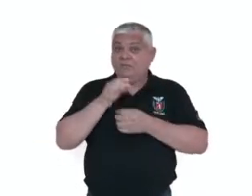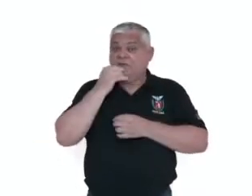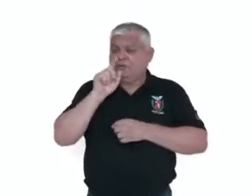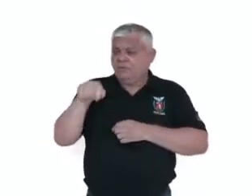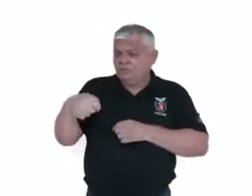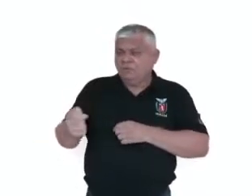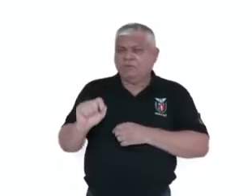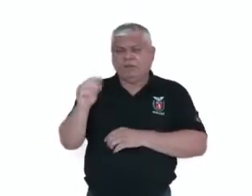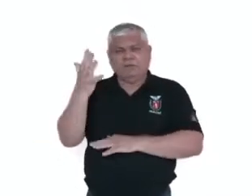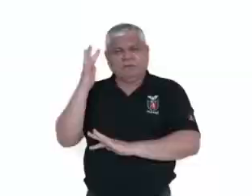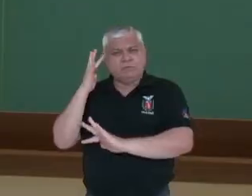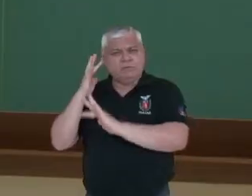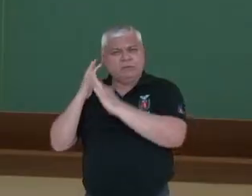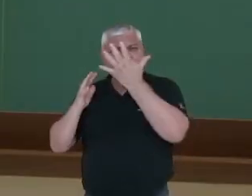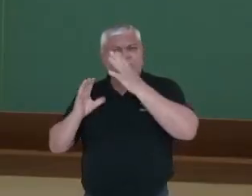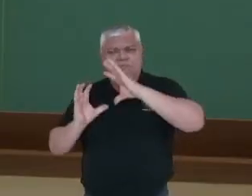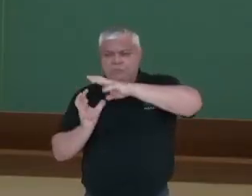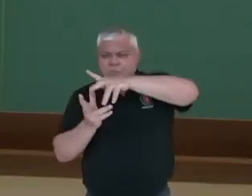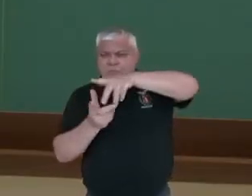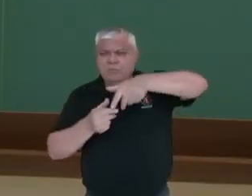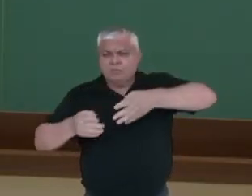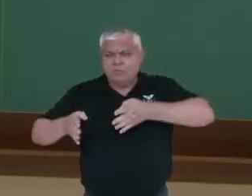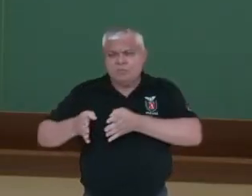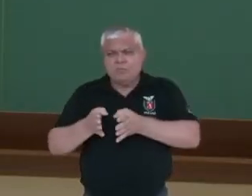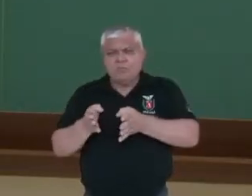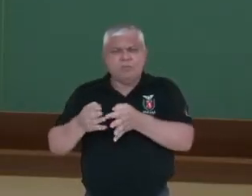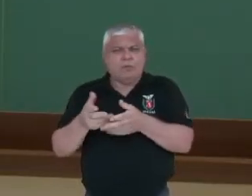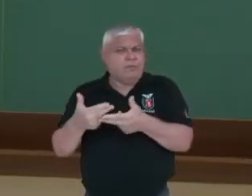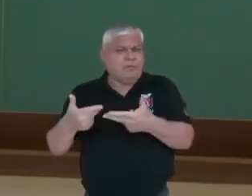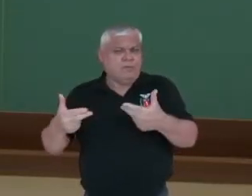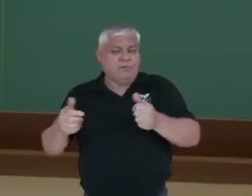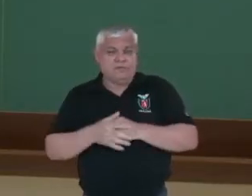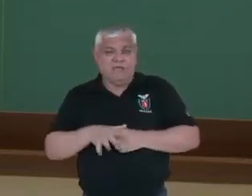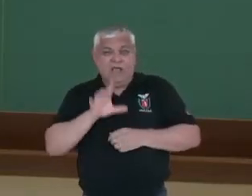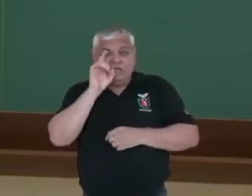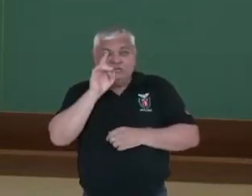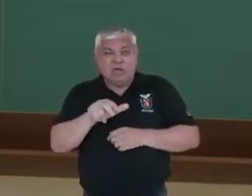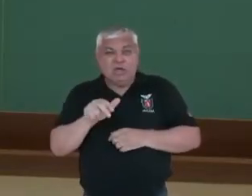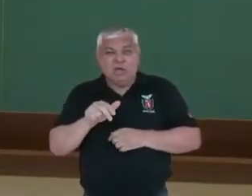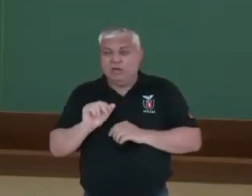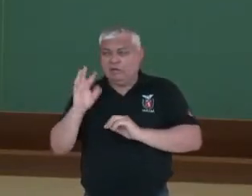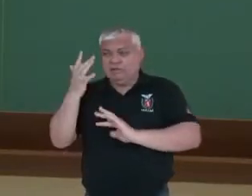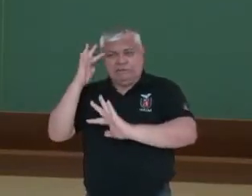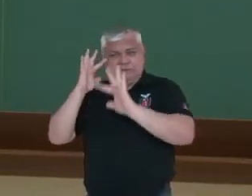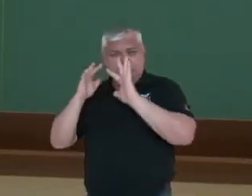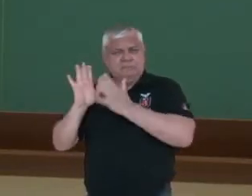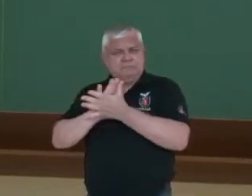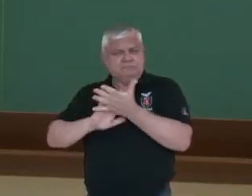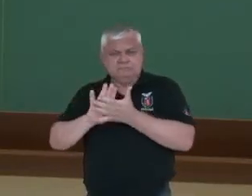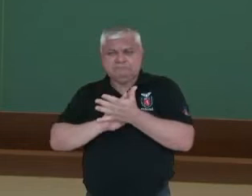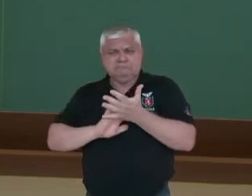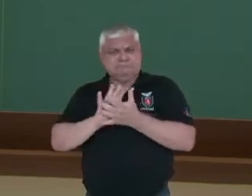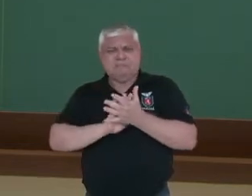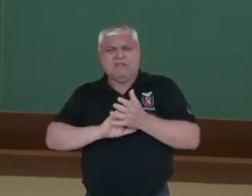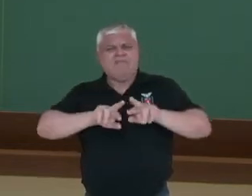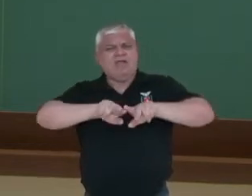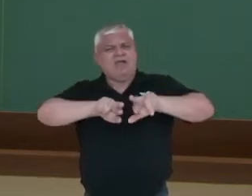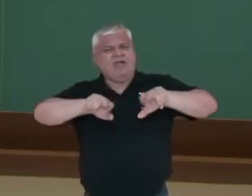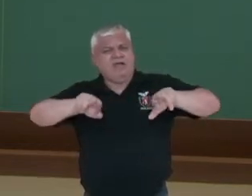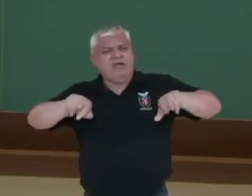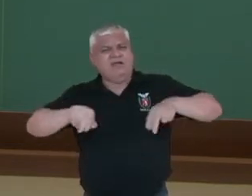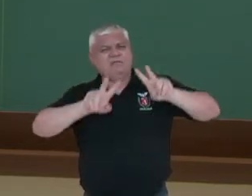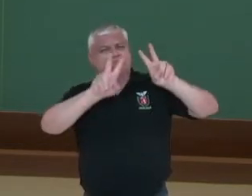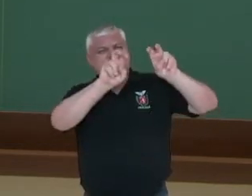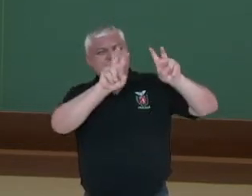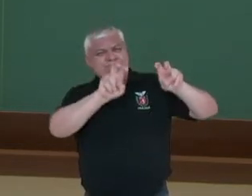natureza. Mas não só a natureza você pode discutir, qualquer situação você pode se posicionar. Eu trouxe aquele primeiro momento, aquele levantamento